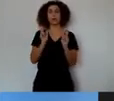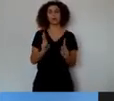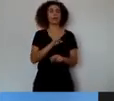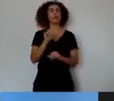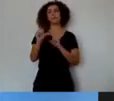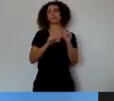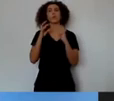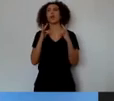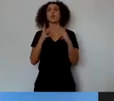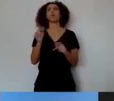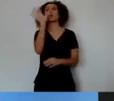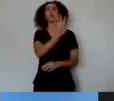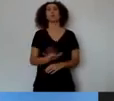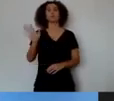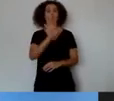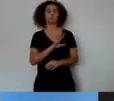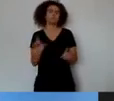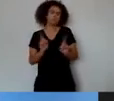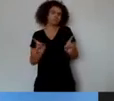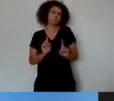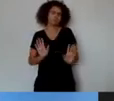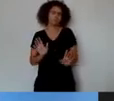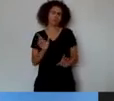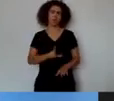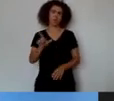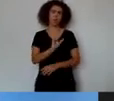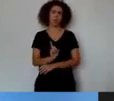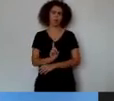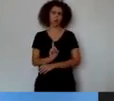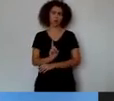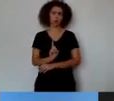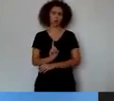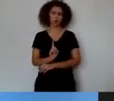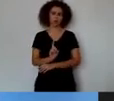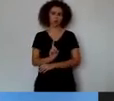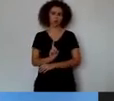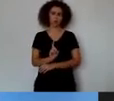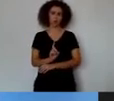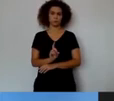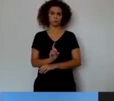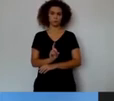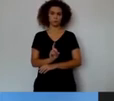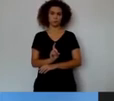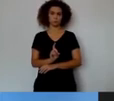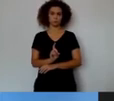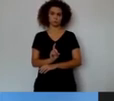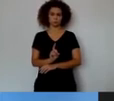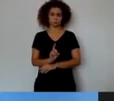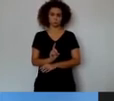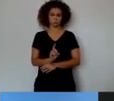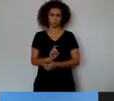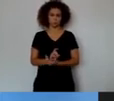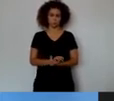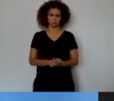uma troca nesse sentido. Não é isso que vai acontecer, né? E não com essa rapidez, né? A gente não tem uma elite